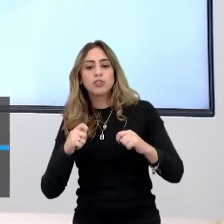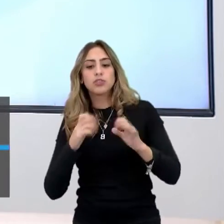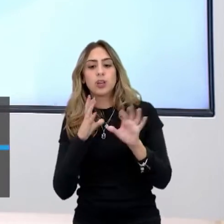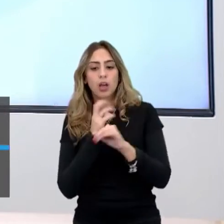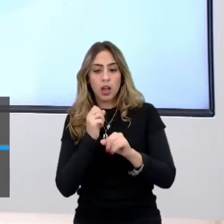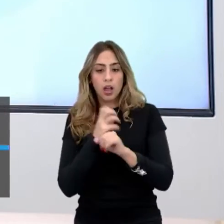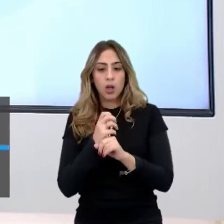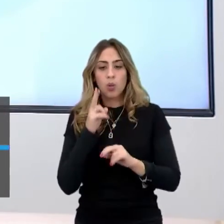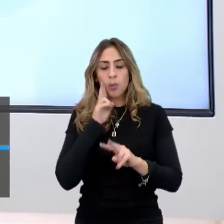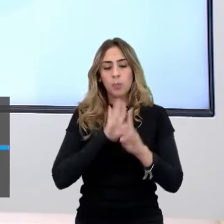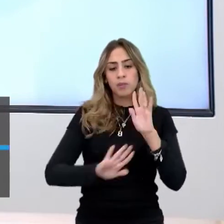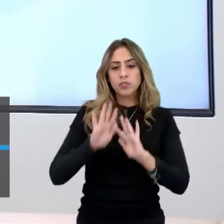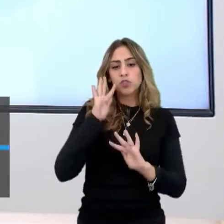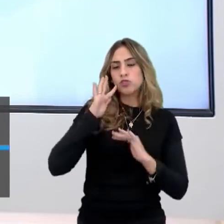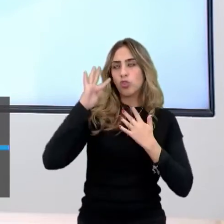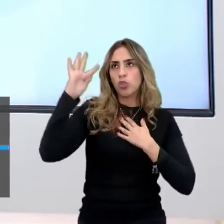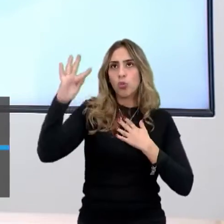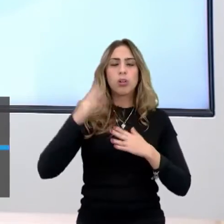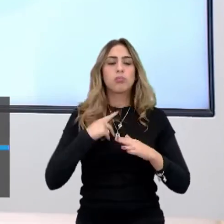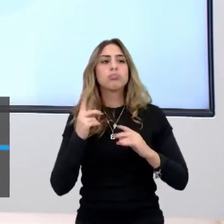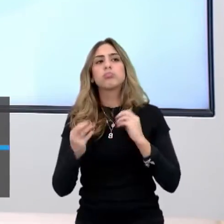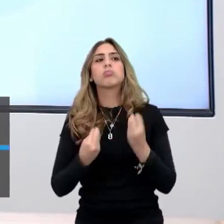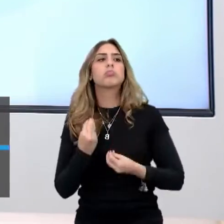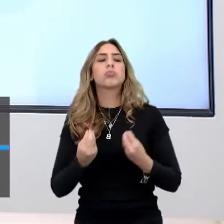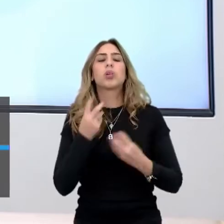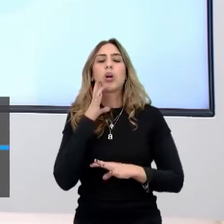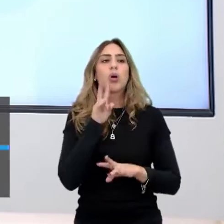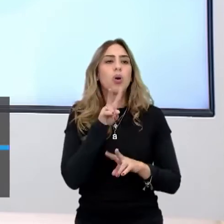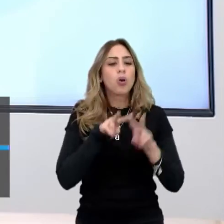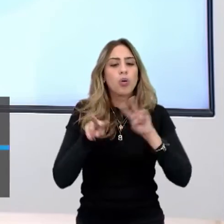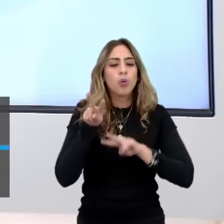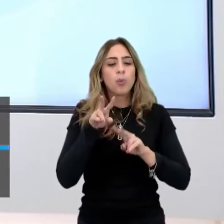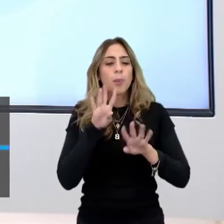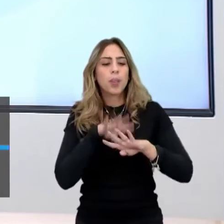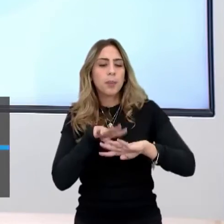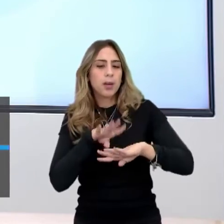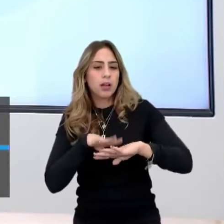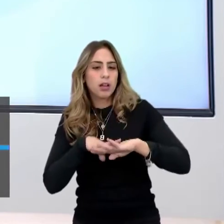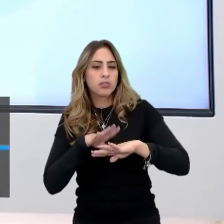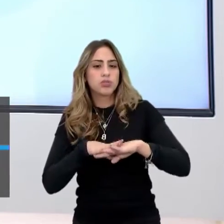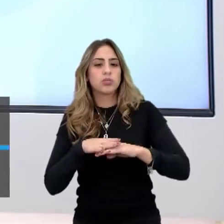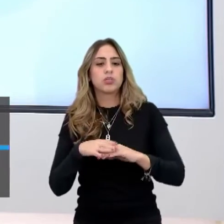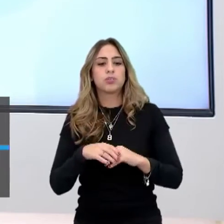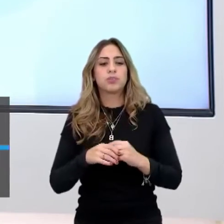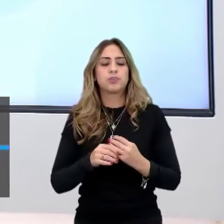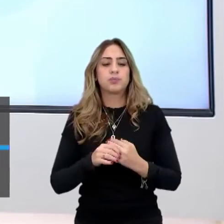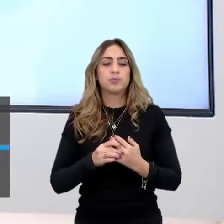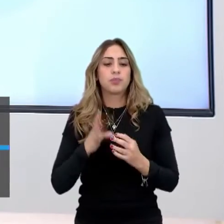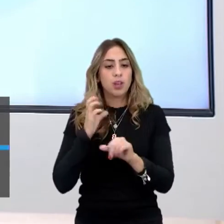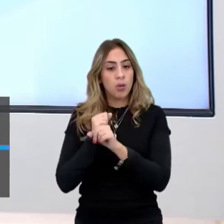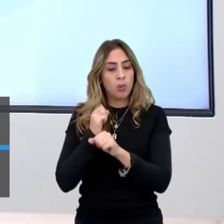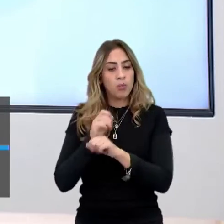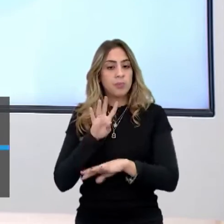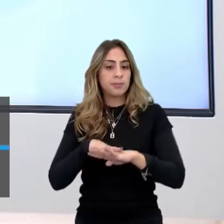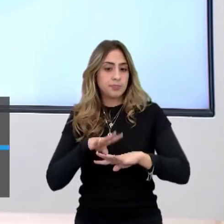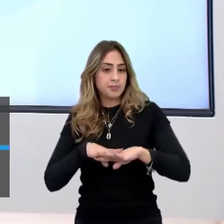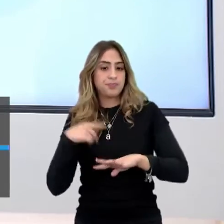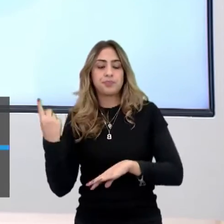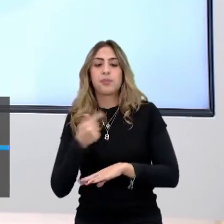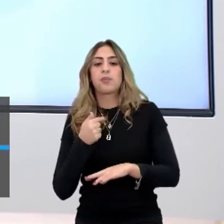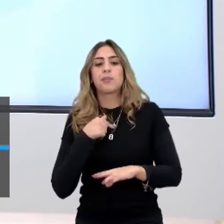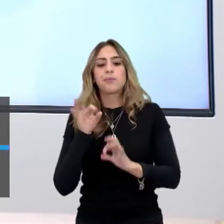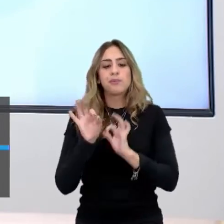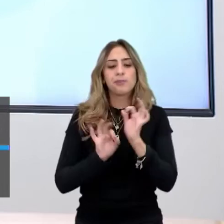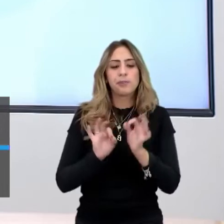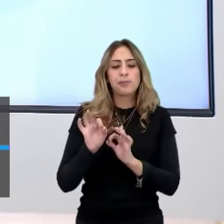né, de previsões futuras em função do quê? Em função da condição matemática, em função do cálculo matemático que a gente vai